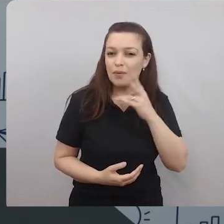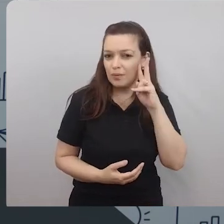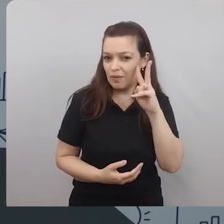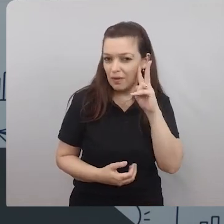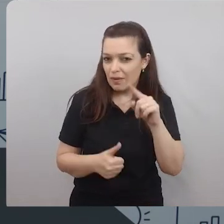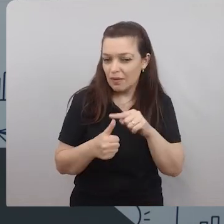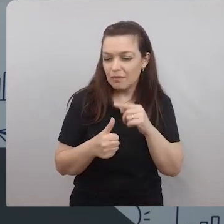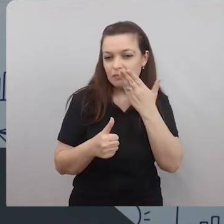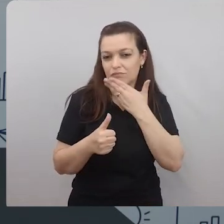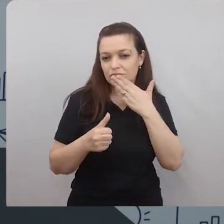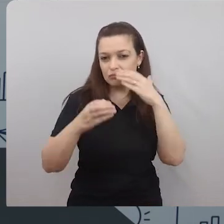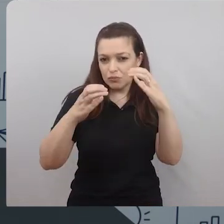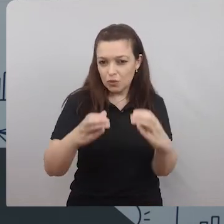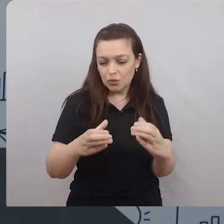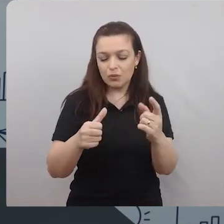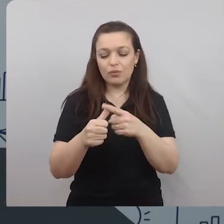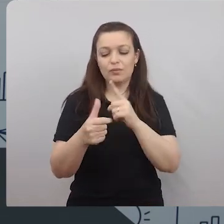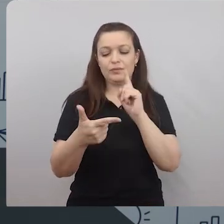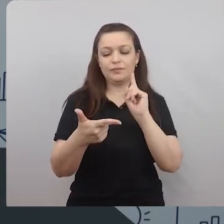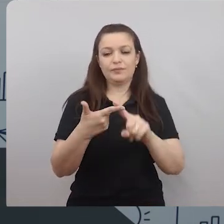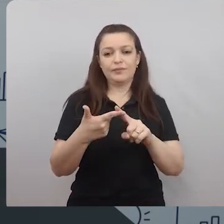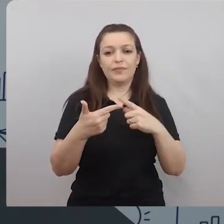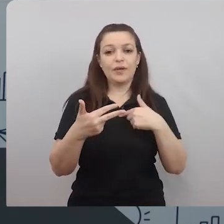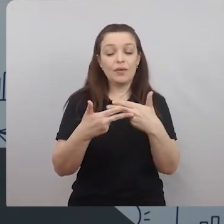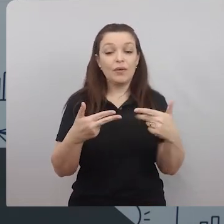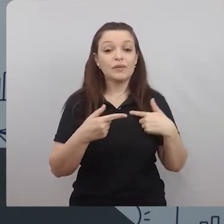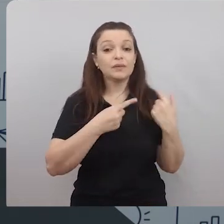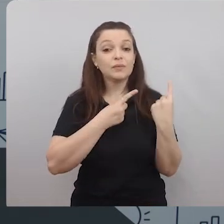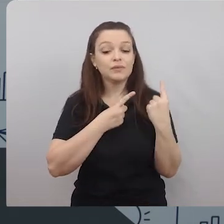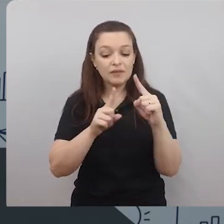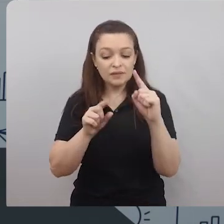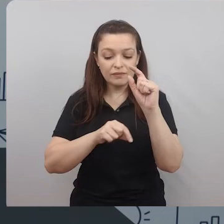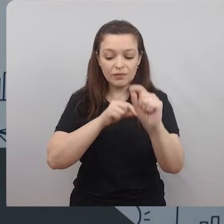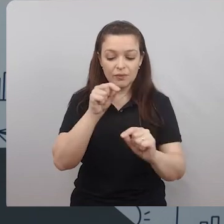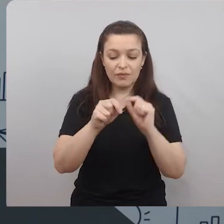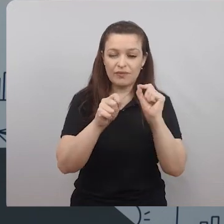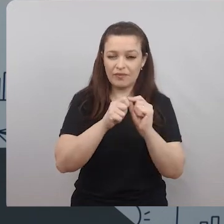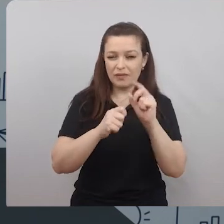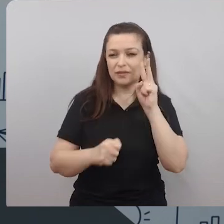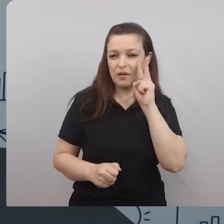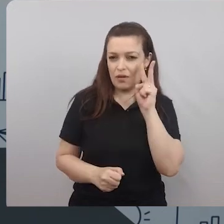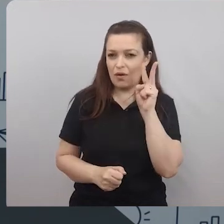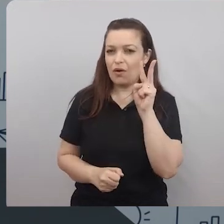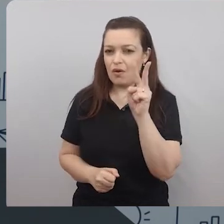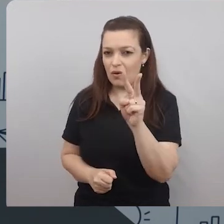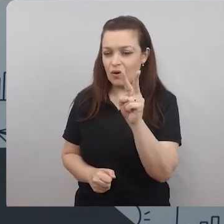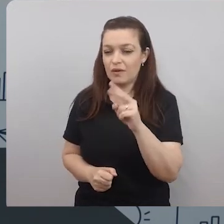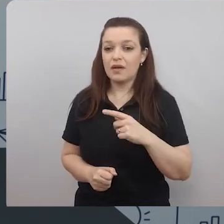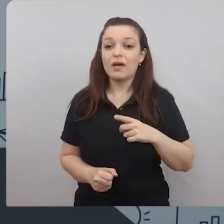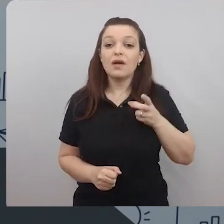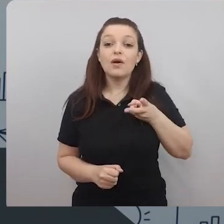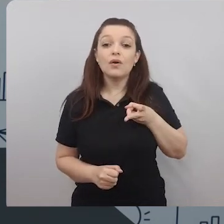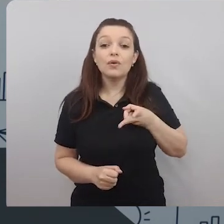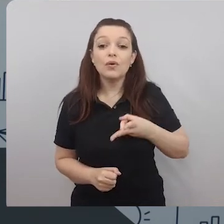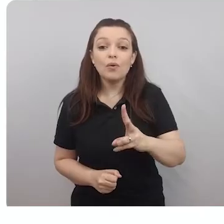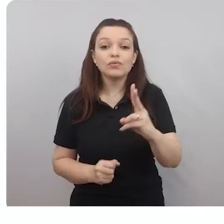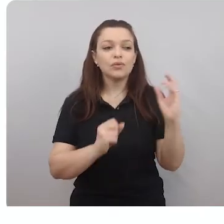dos bolos, também do preparo do bolo. Agora, o desafio é esse. Olhem lá na tela de